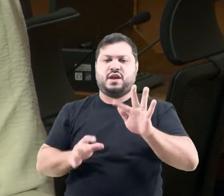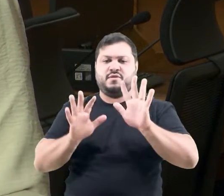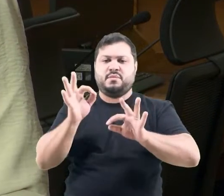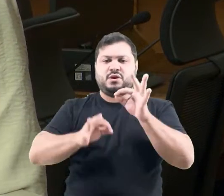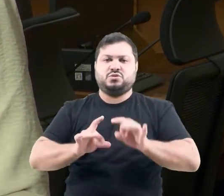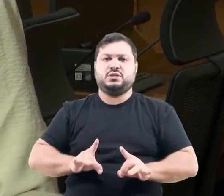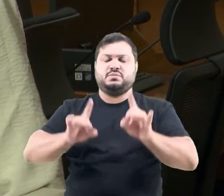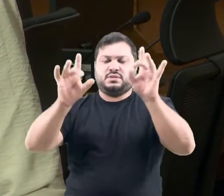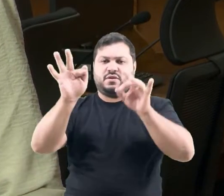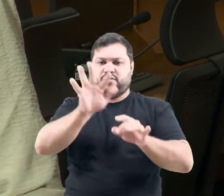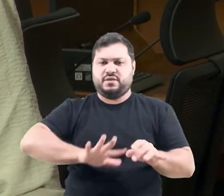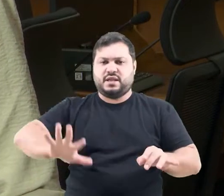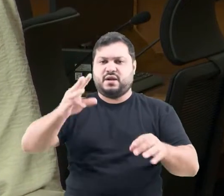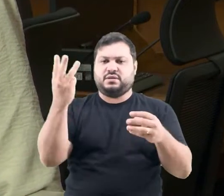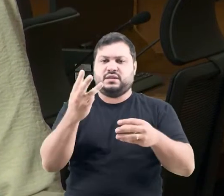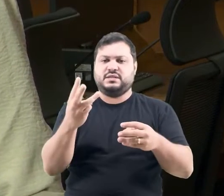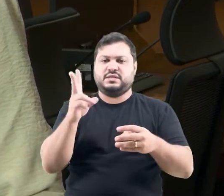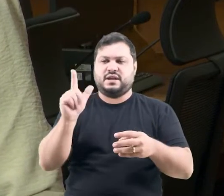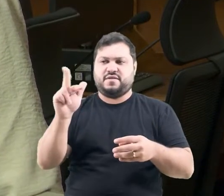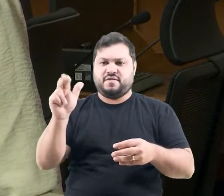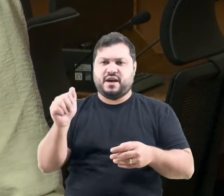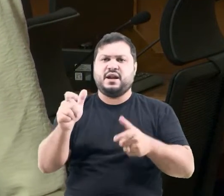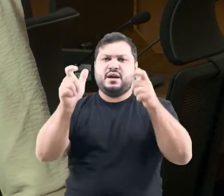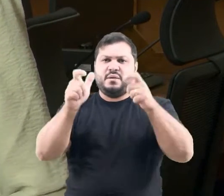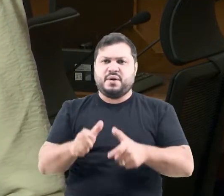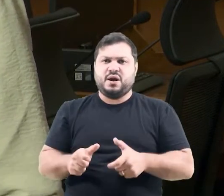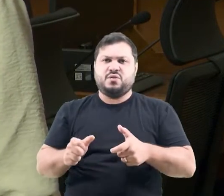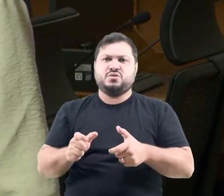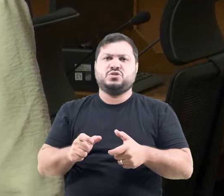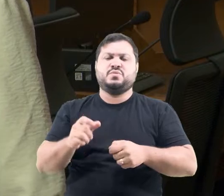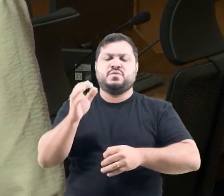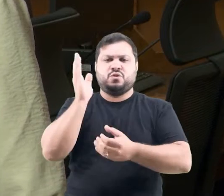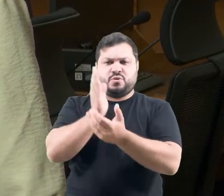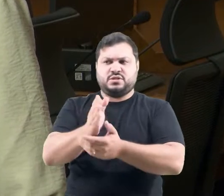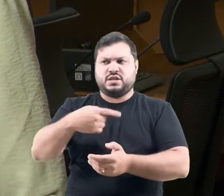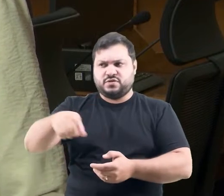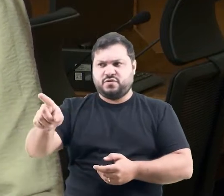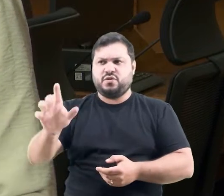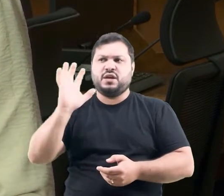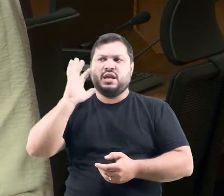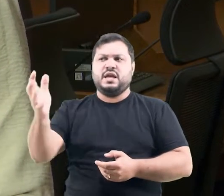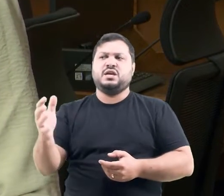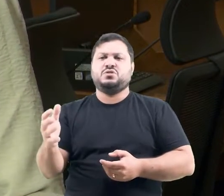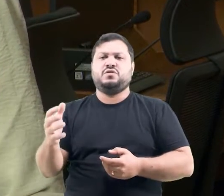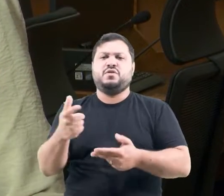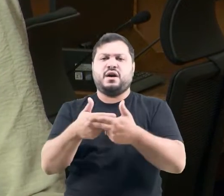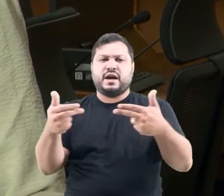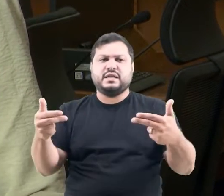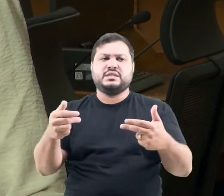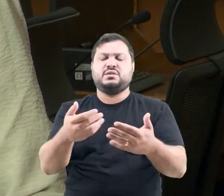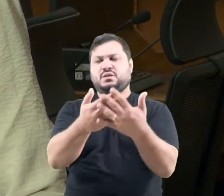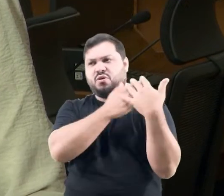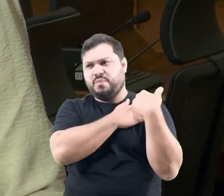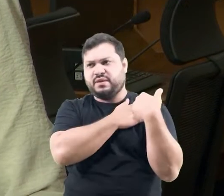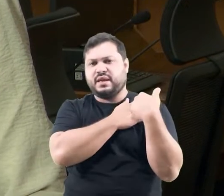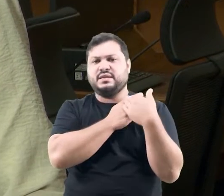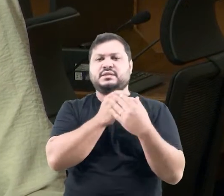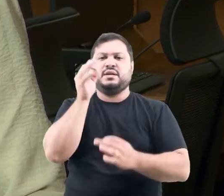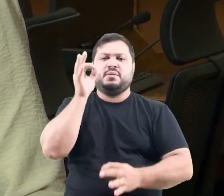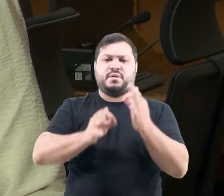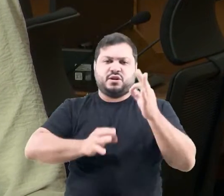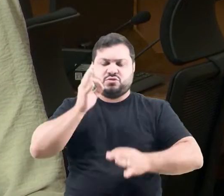Já o Juizado Especial Federal da Terceira Vara, para onde foi remetido o processo, resolveu submeter a questão da competência